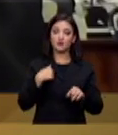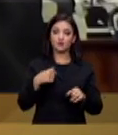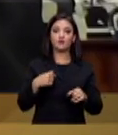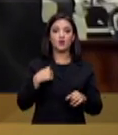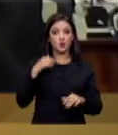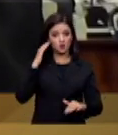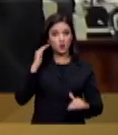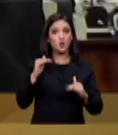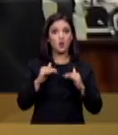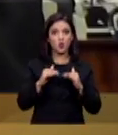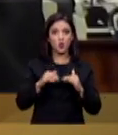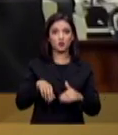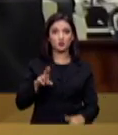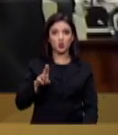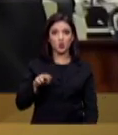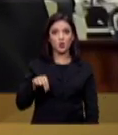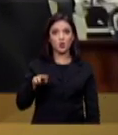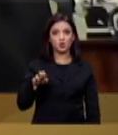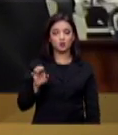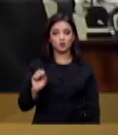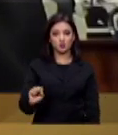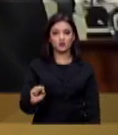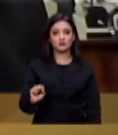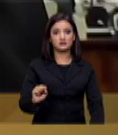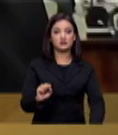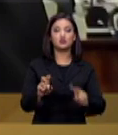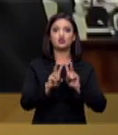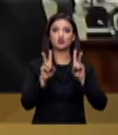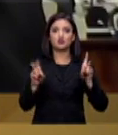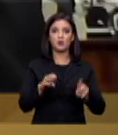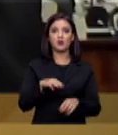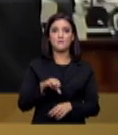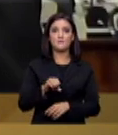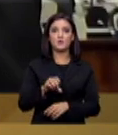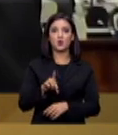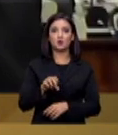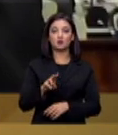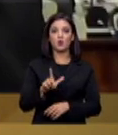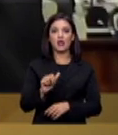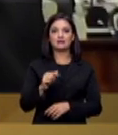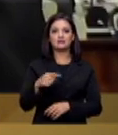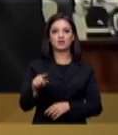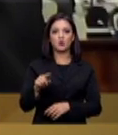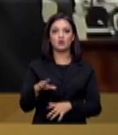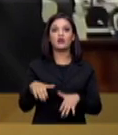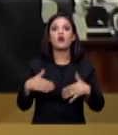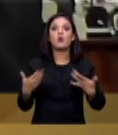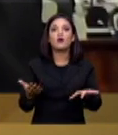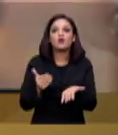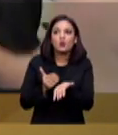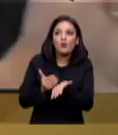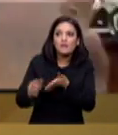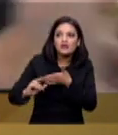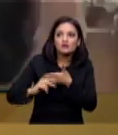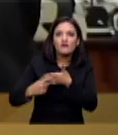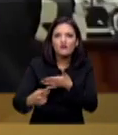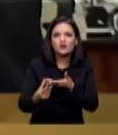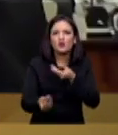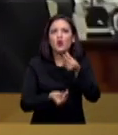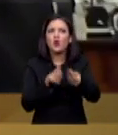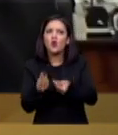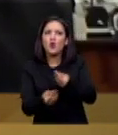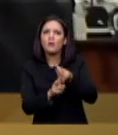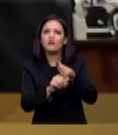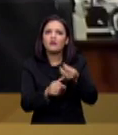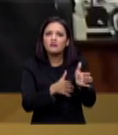Nunes Marques no que concerne a questão da modulação de efeitos. Este é um caso que me parece